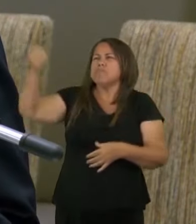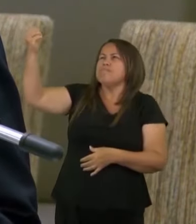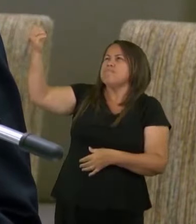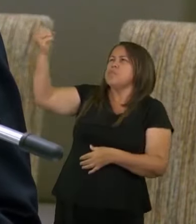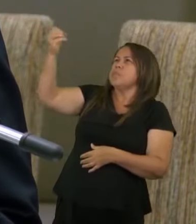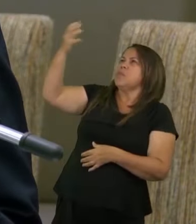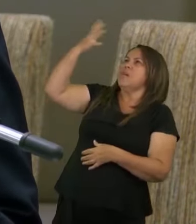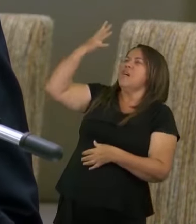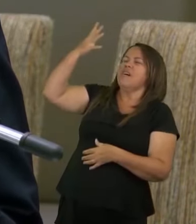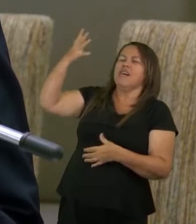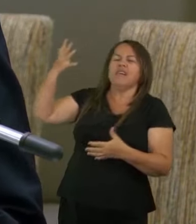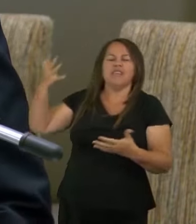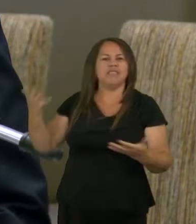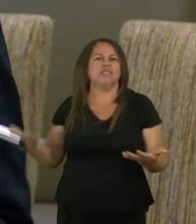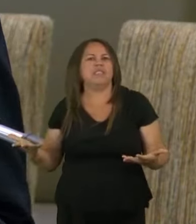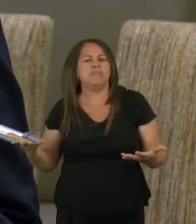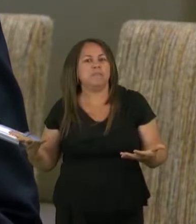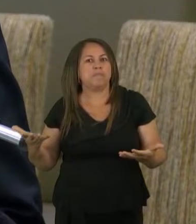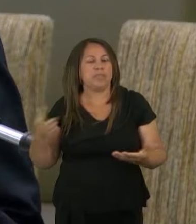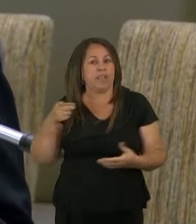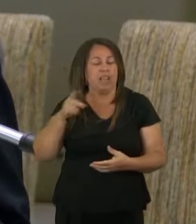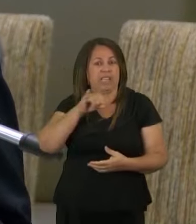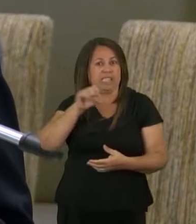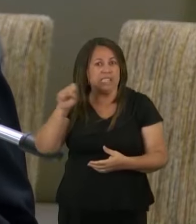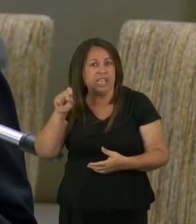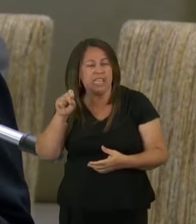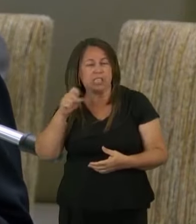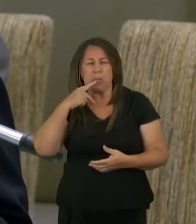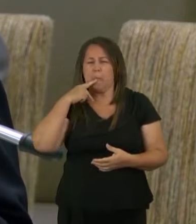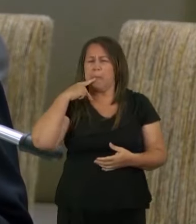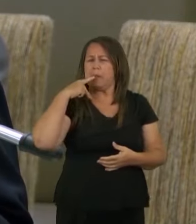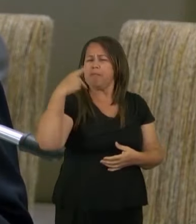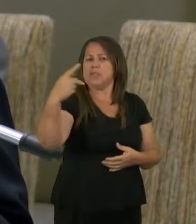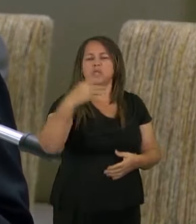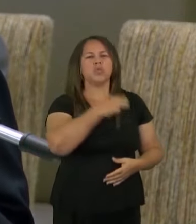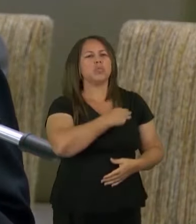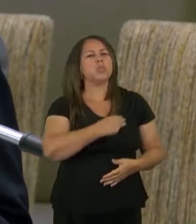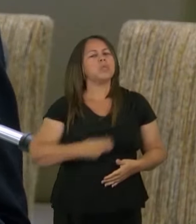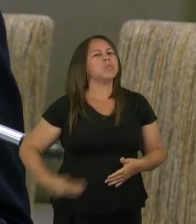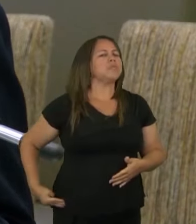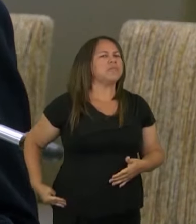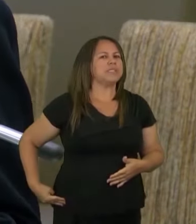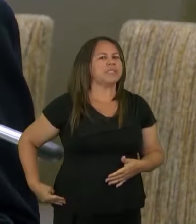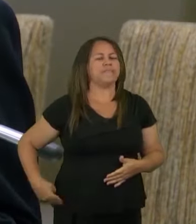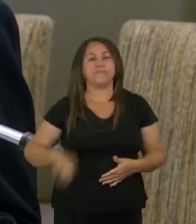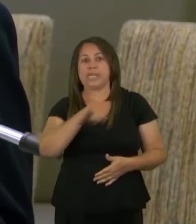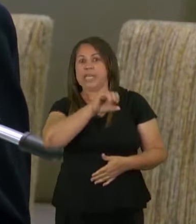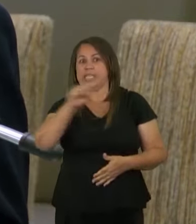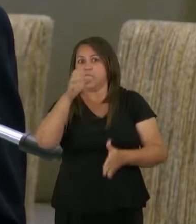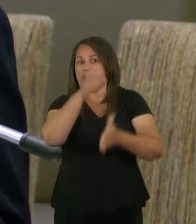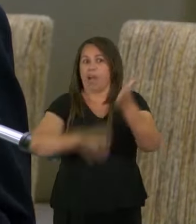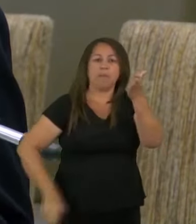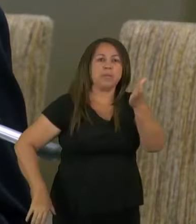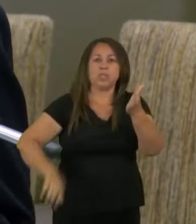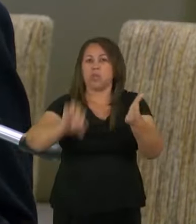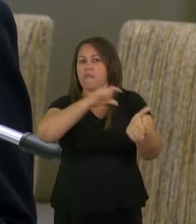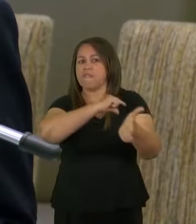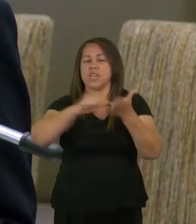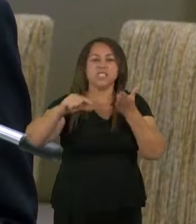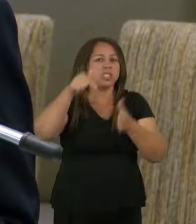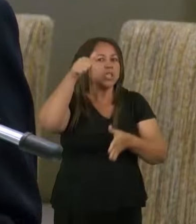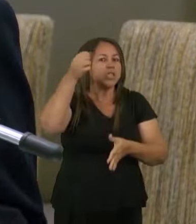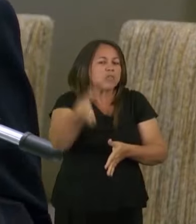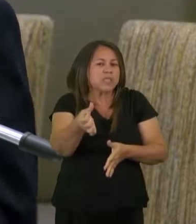por Deus, ele profetizou sobre o Messias. E em Isaías, no capítulo 9,